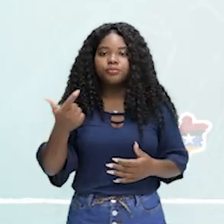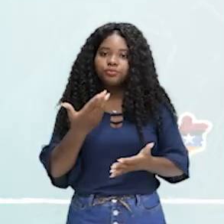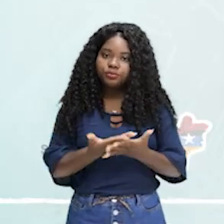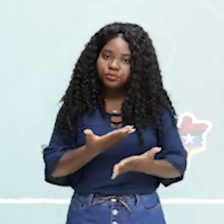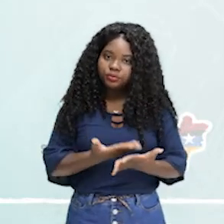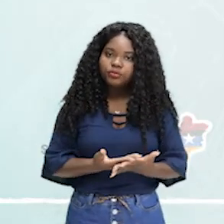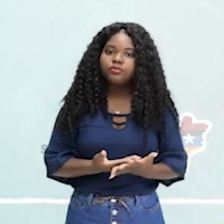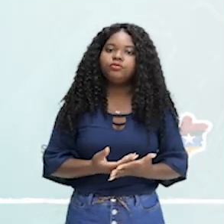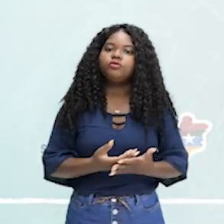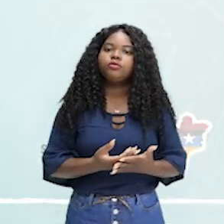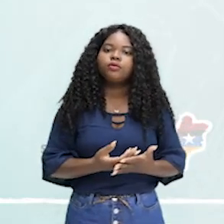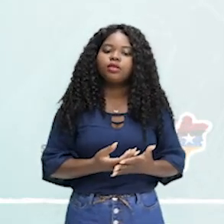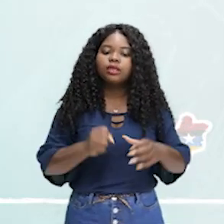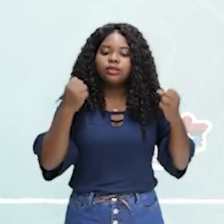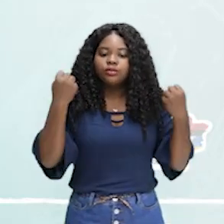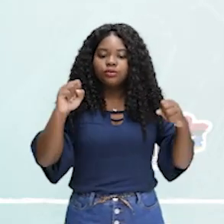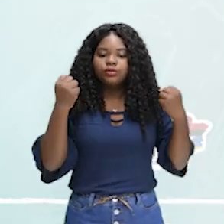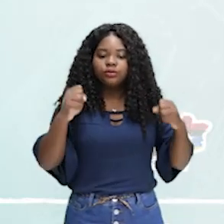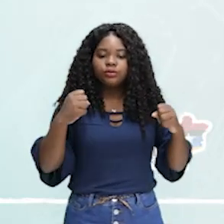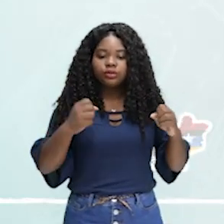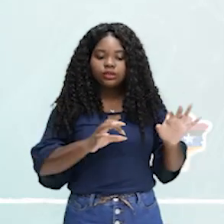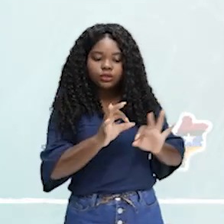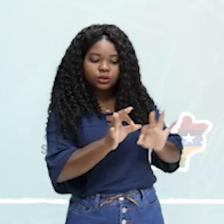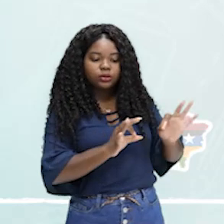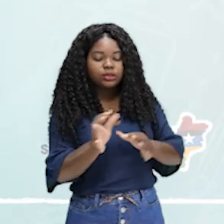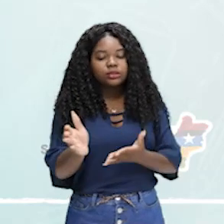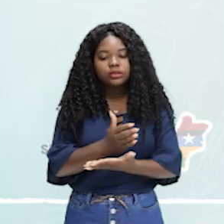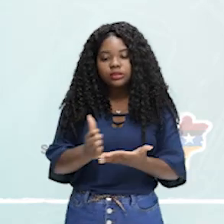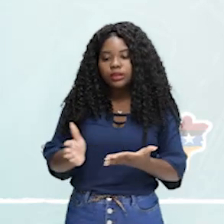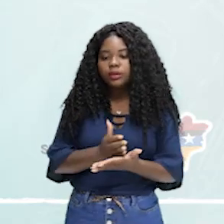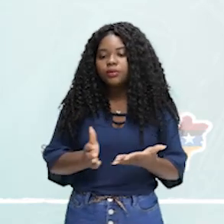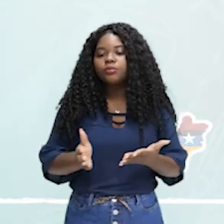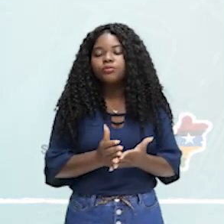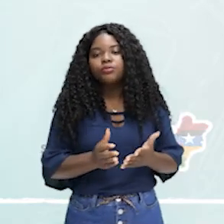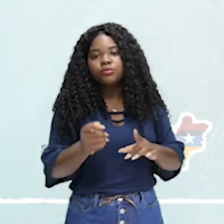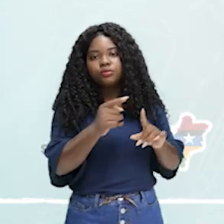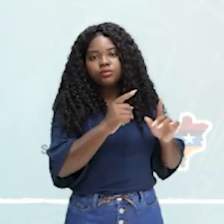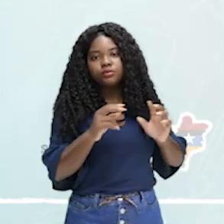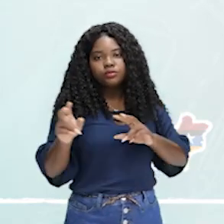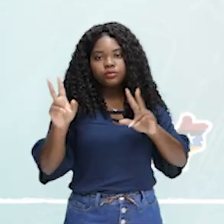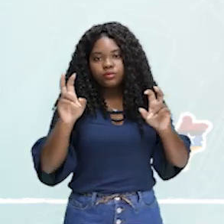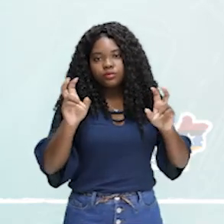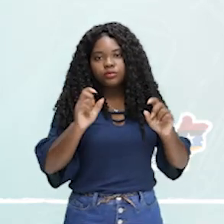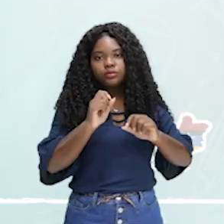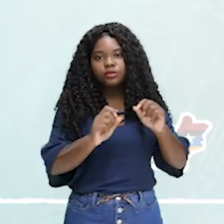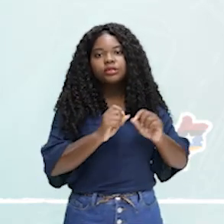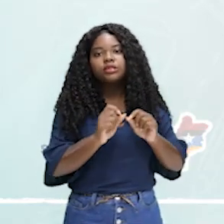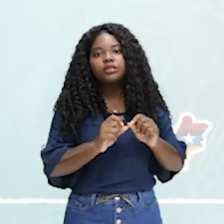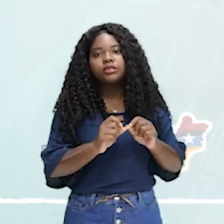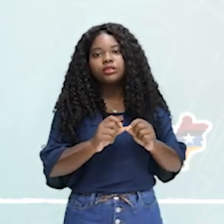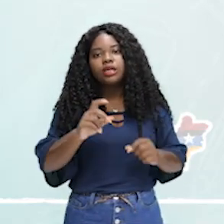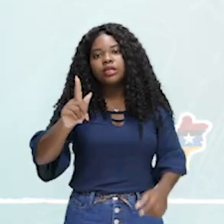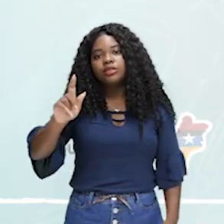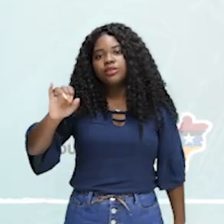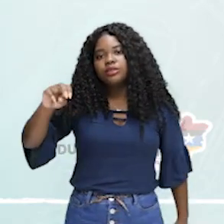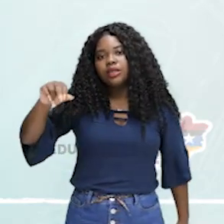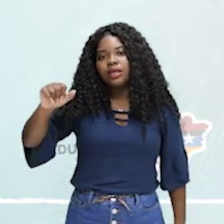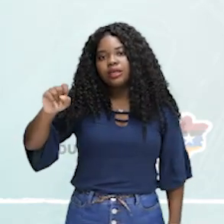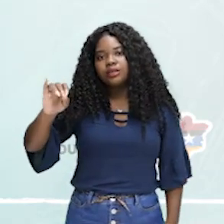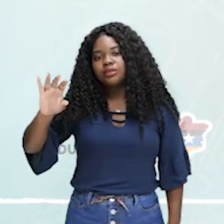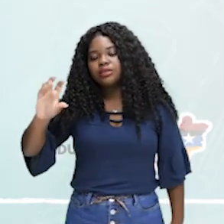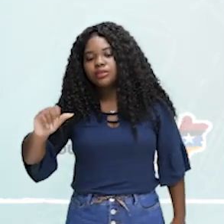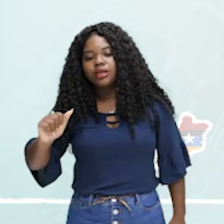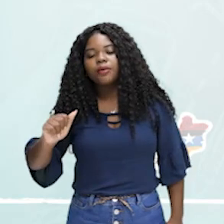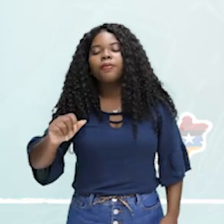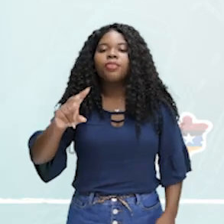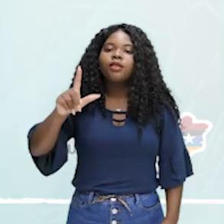a educação física ela se divide em algumas unidades temáticas. Ginástica, lutas, jogos,